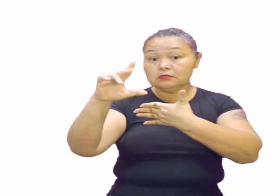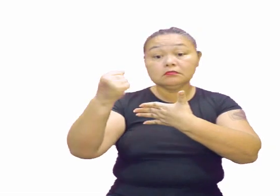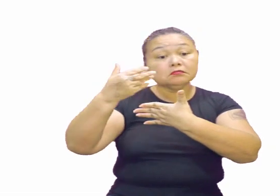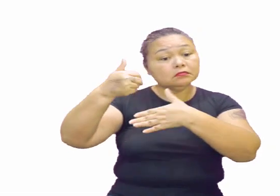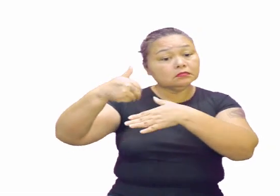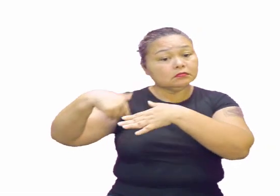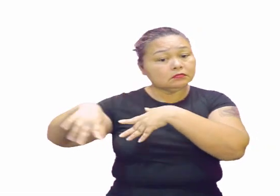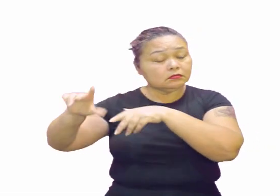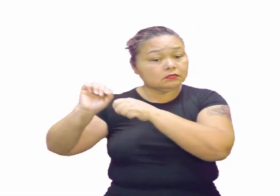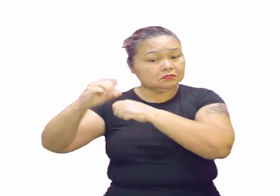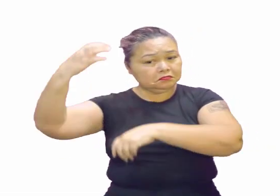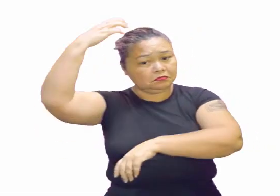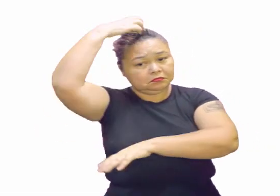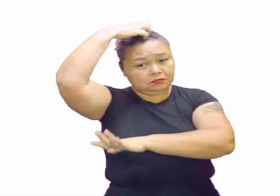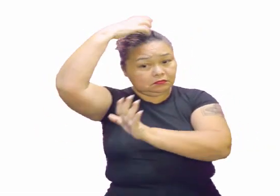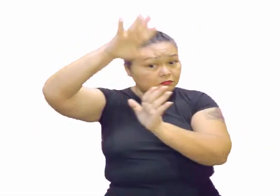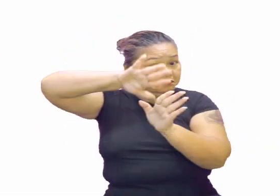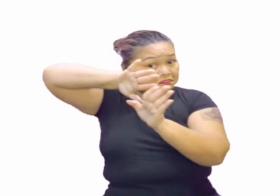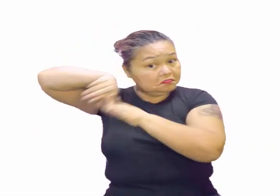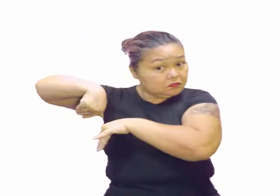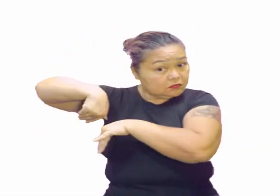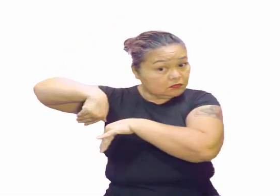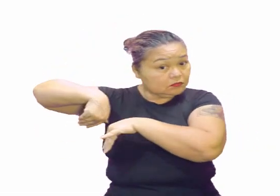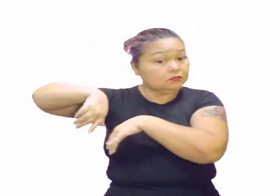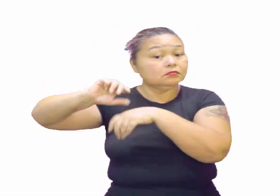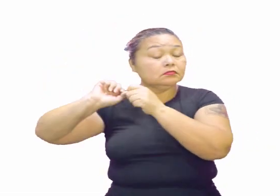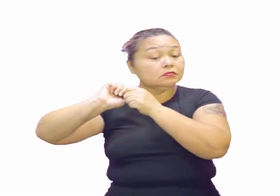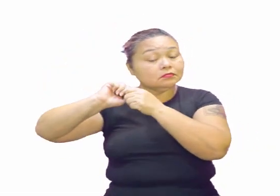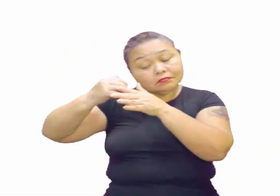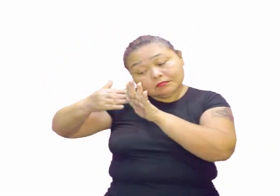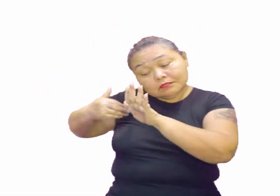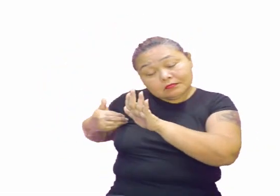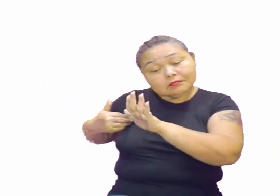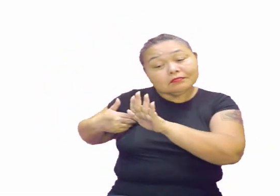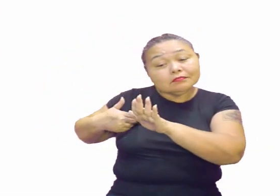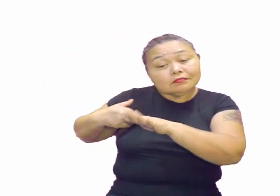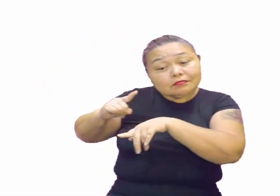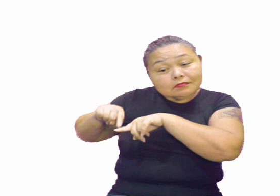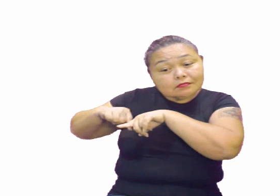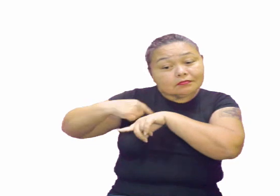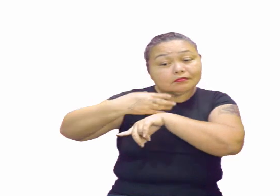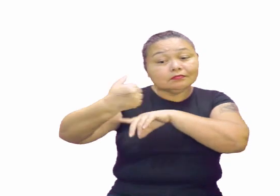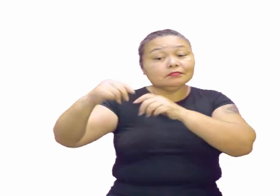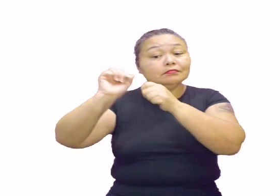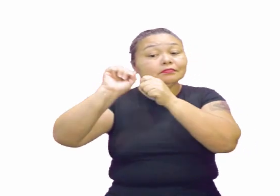monarquistas às vésperas do golpe republicano.